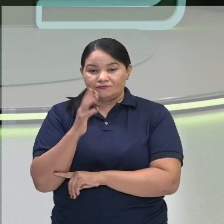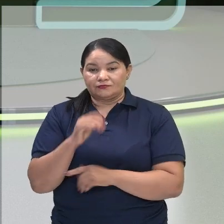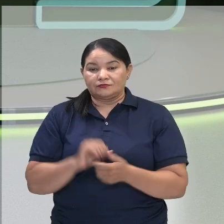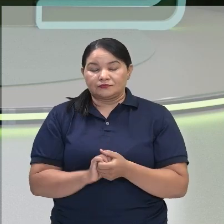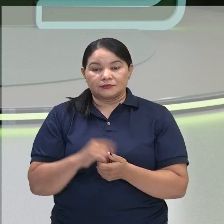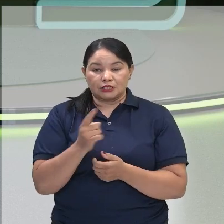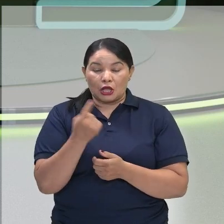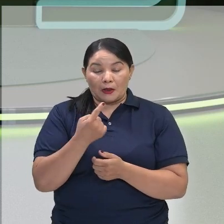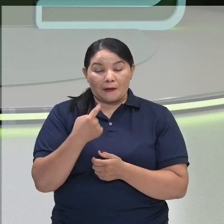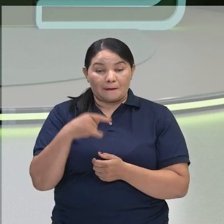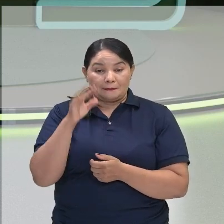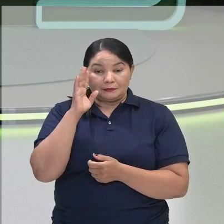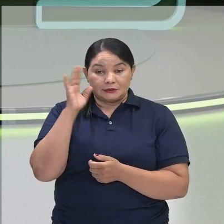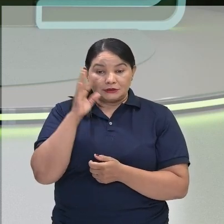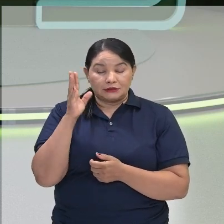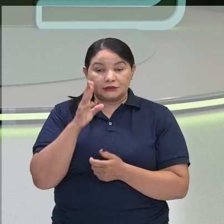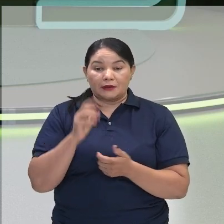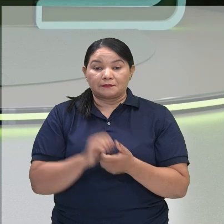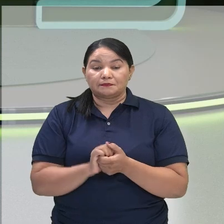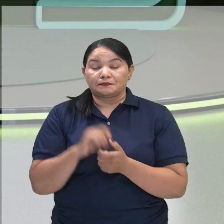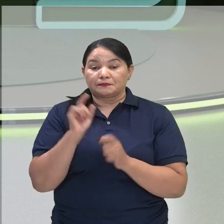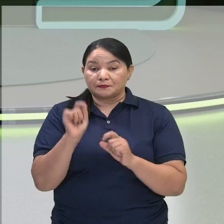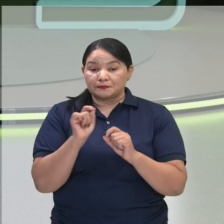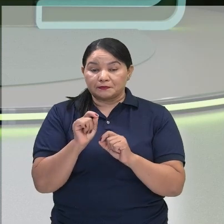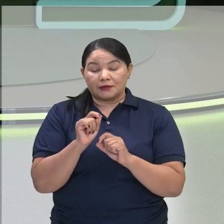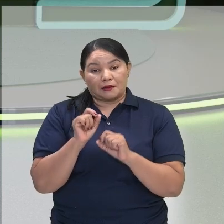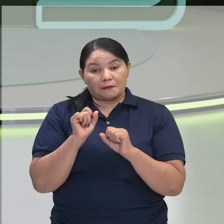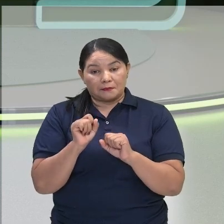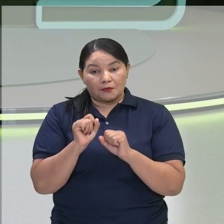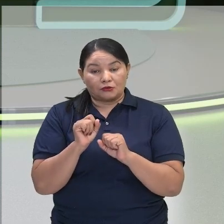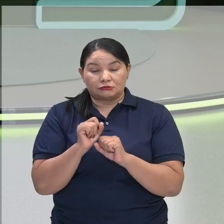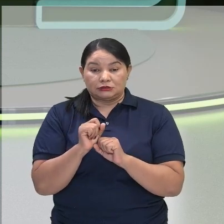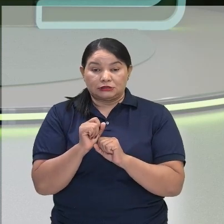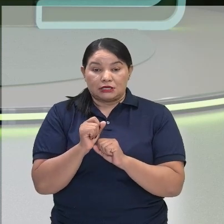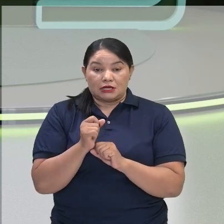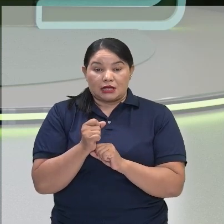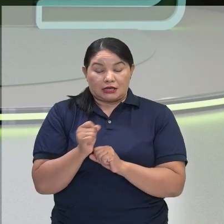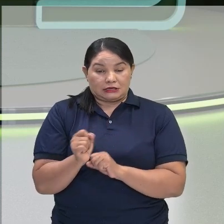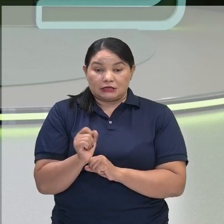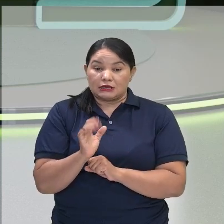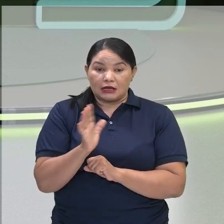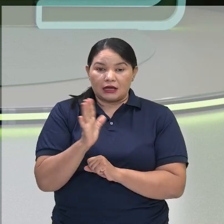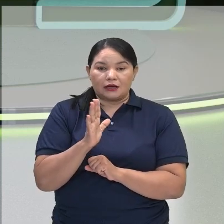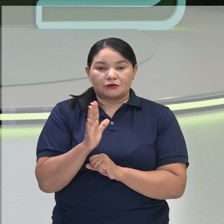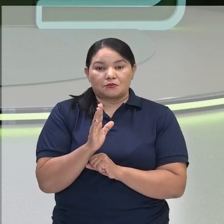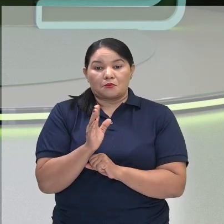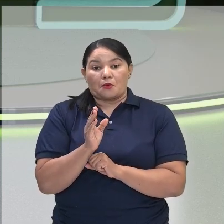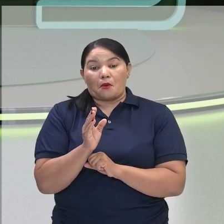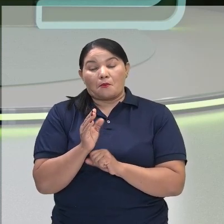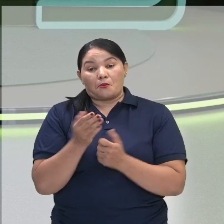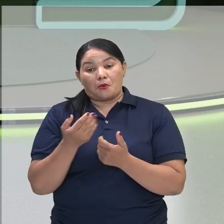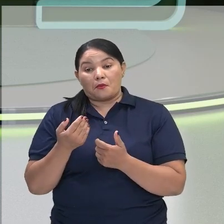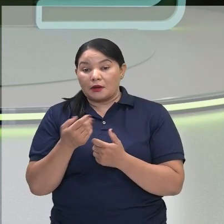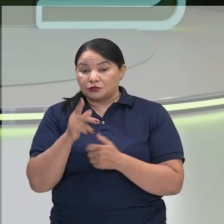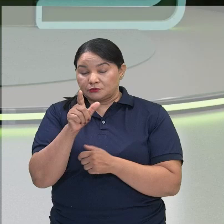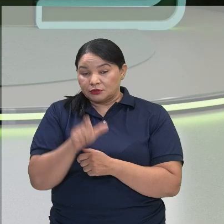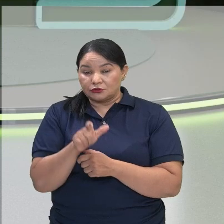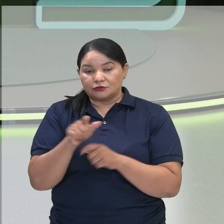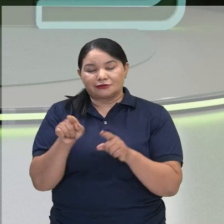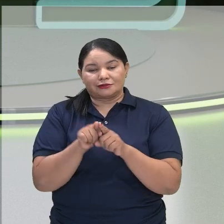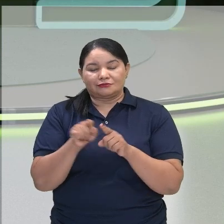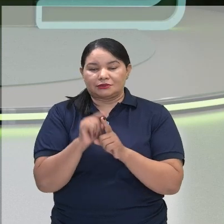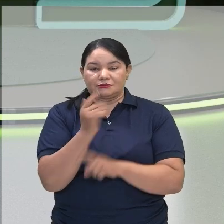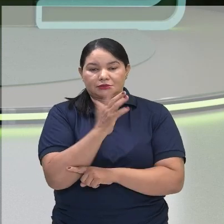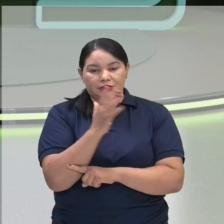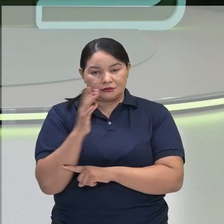assim, né, biológico, pode sair muito caro, não apenas para o bolso das pessoas, mas também para a natureza, né? A gente